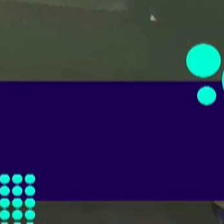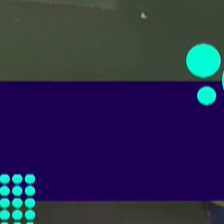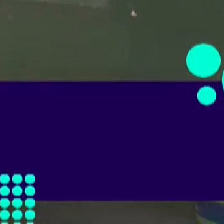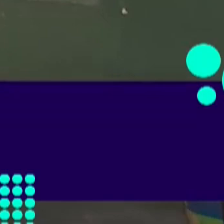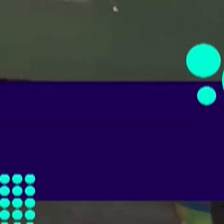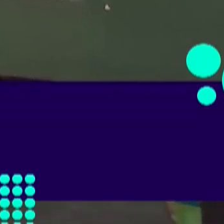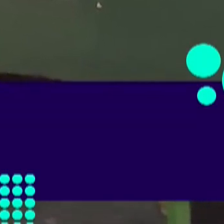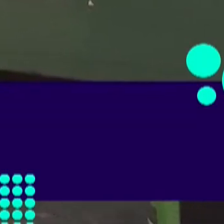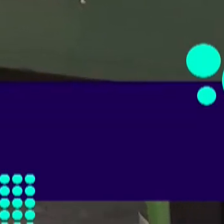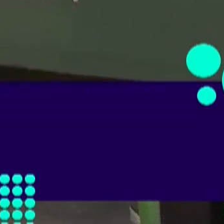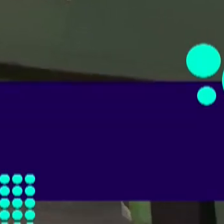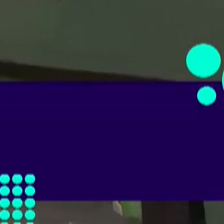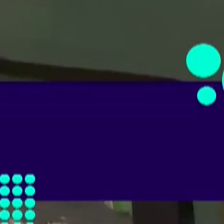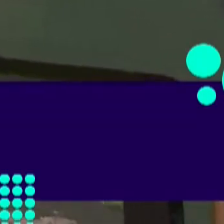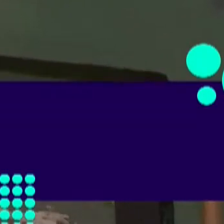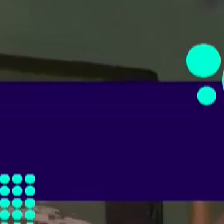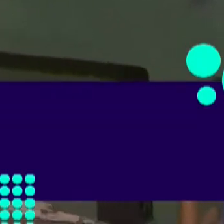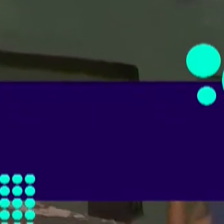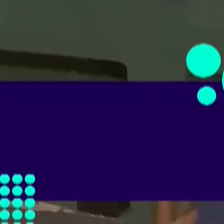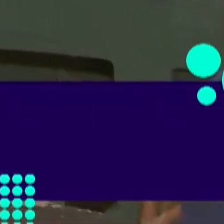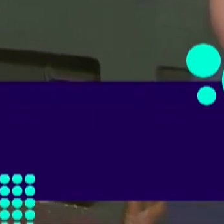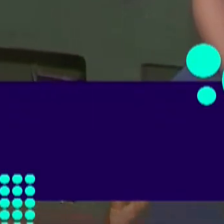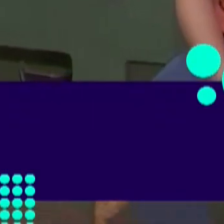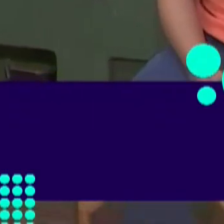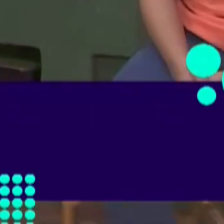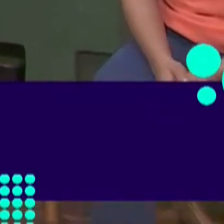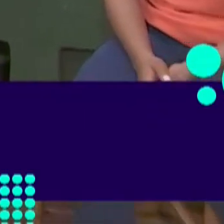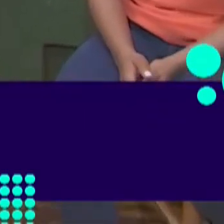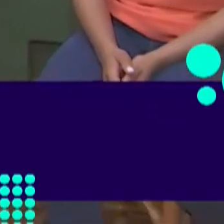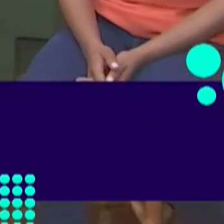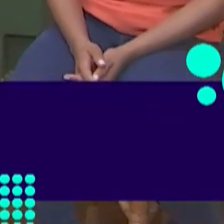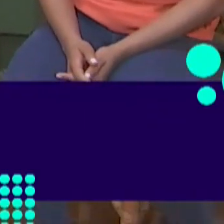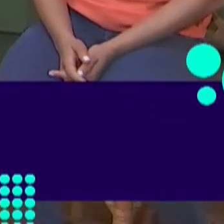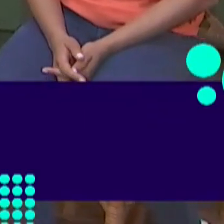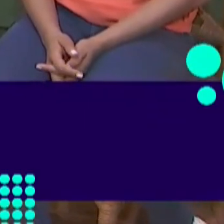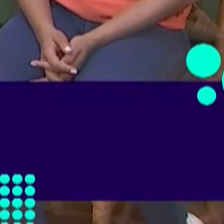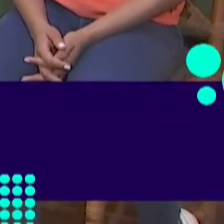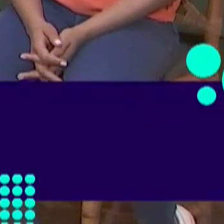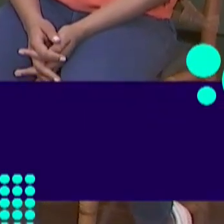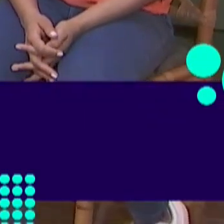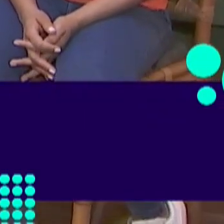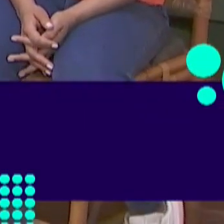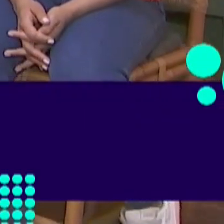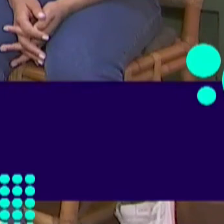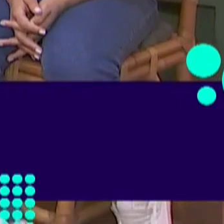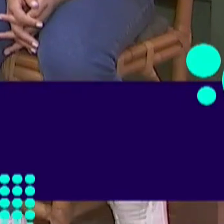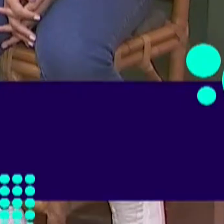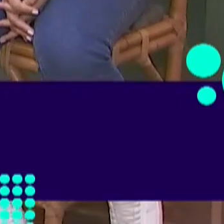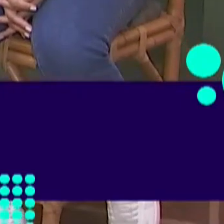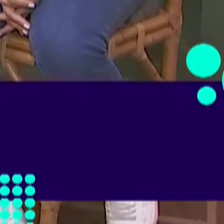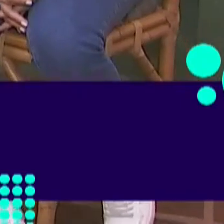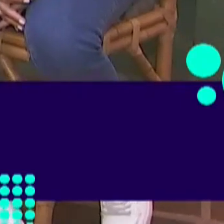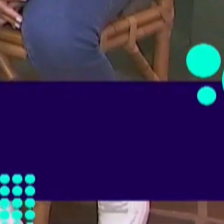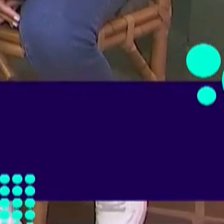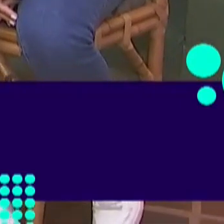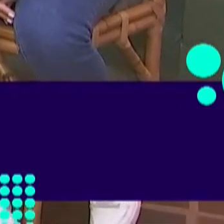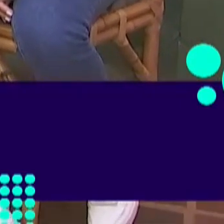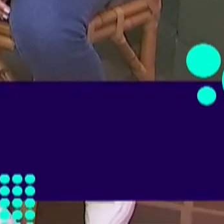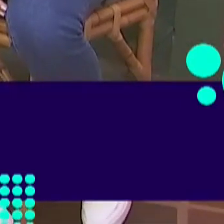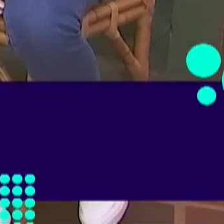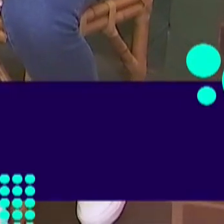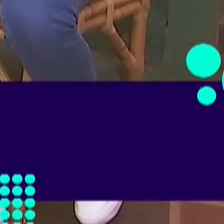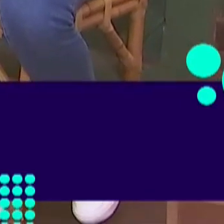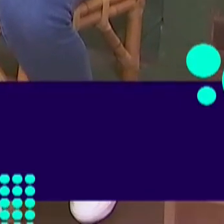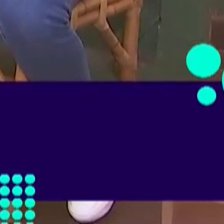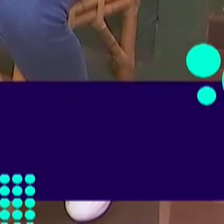Fui escravo, falar de açoite nem dar, meu